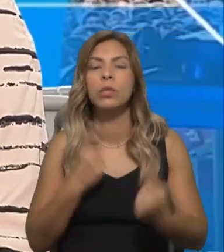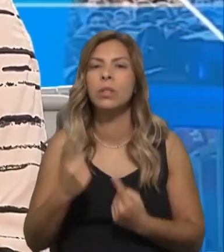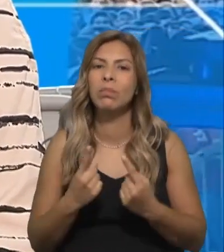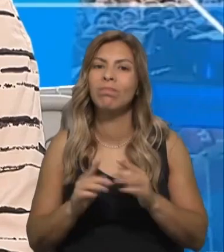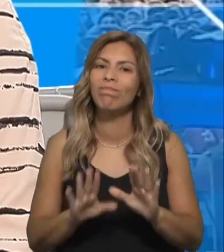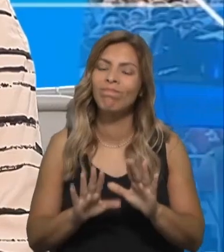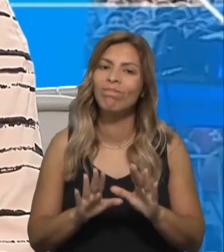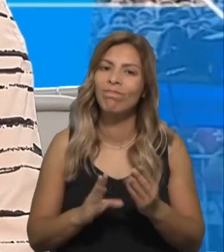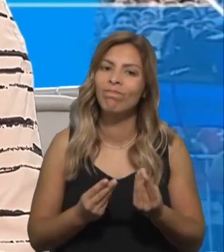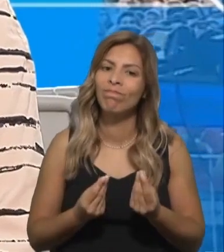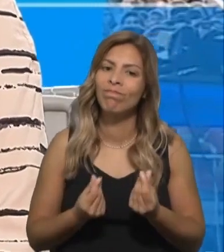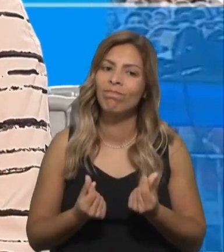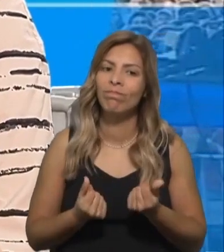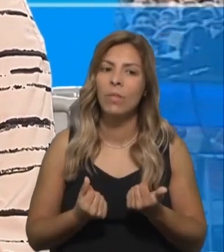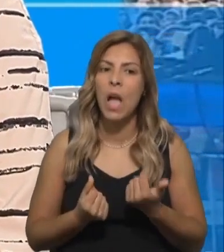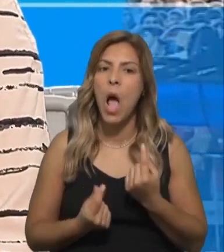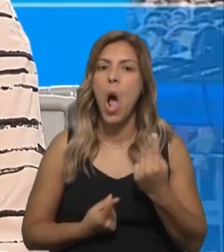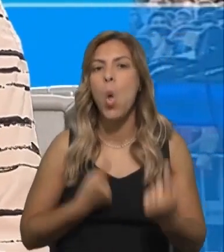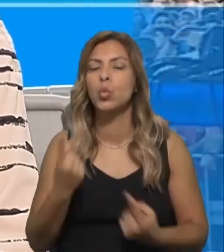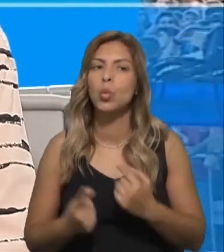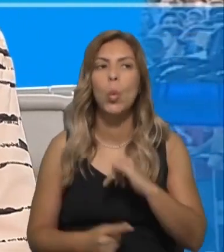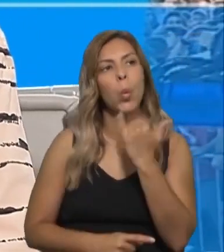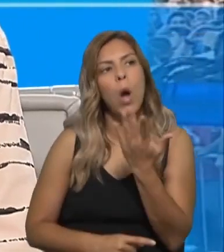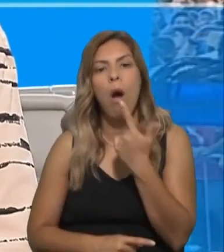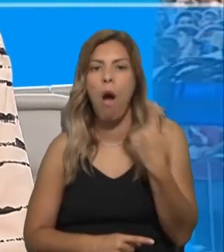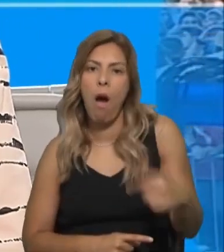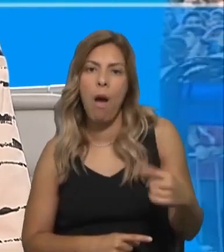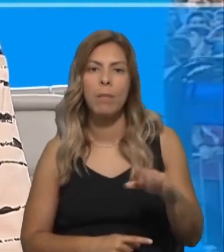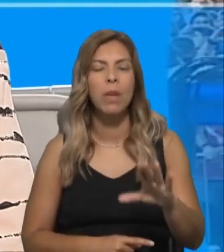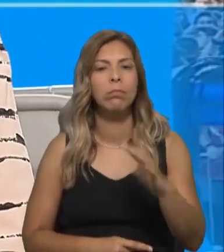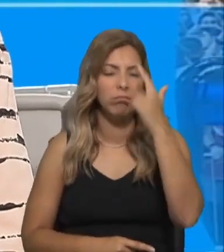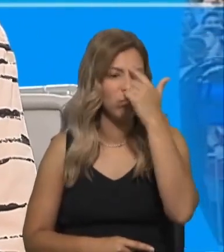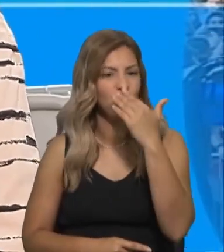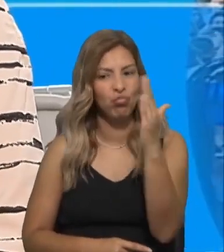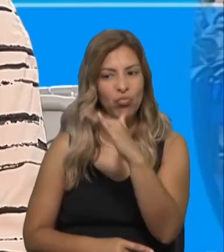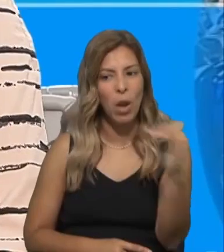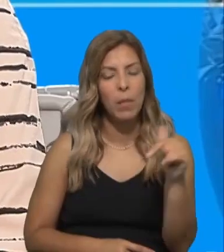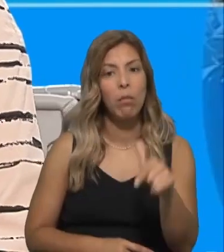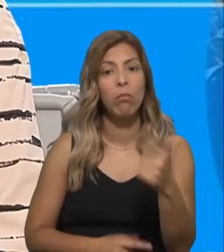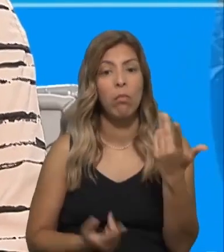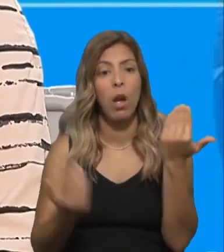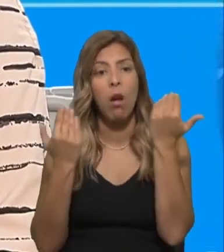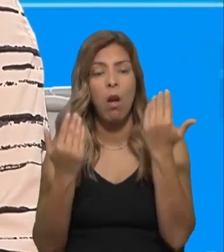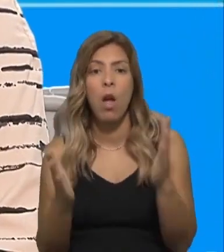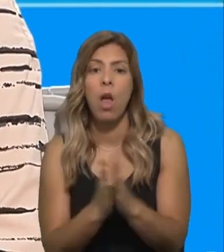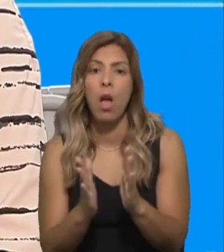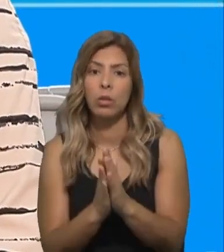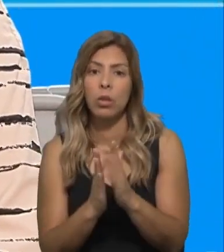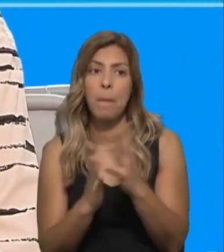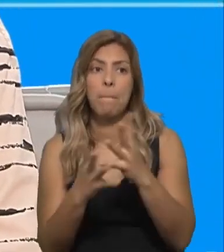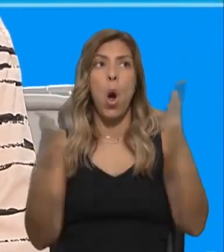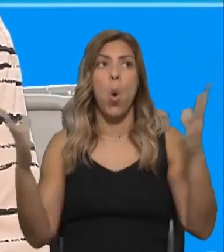um bocado que só alguns é que dominam. E acho que nós somos chamados neste momento, porque a Igreja já não é maioritária, pelo menos neste nosso